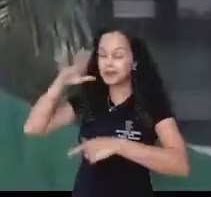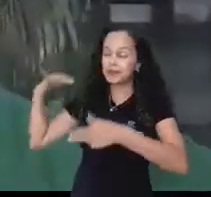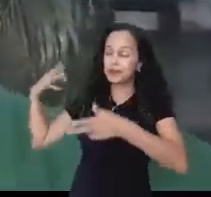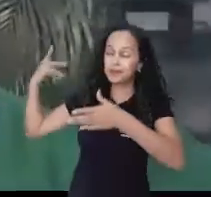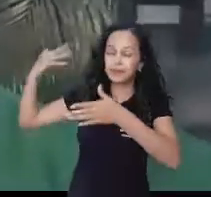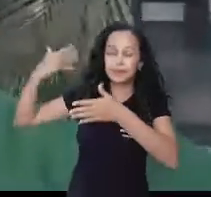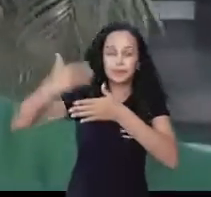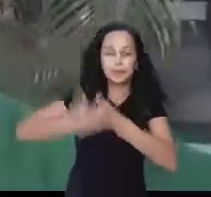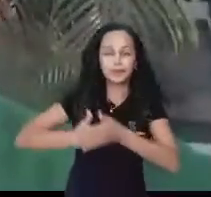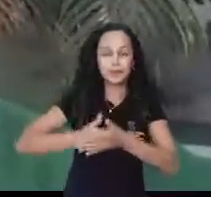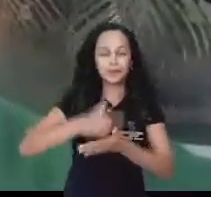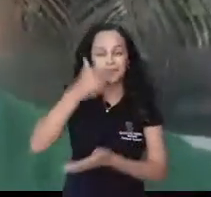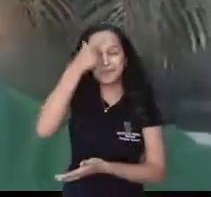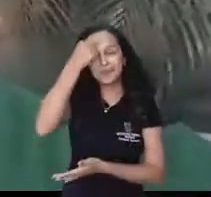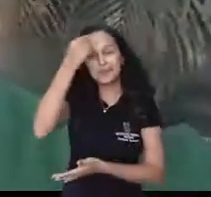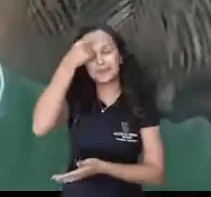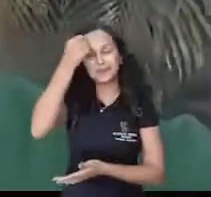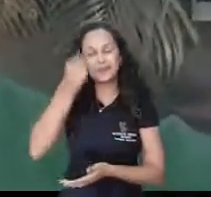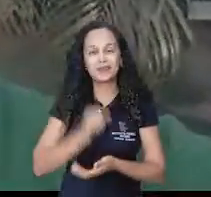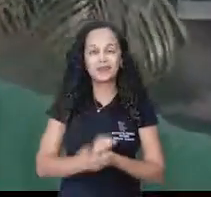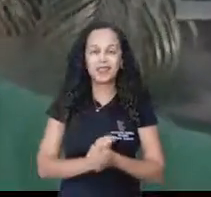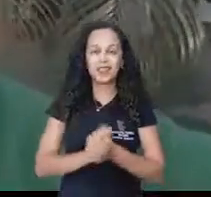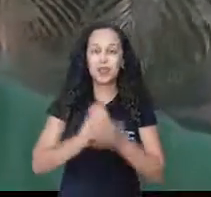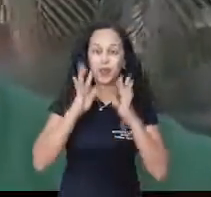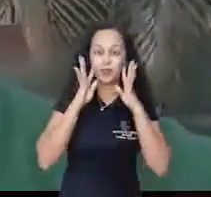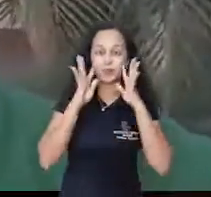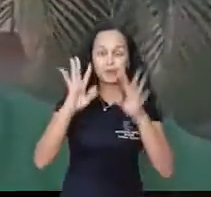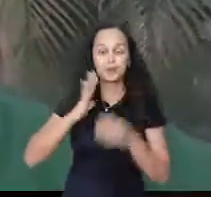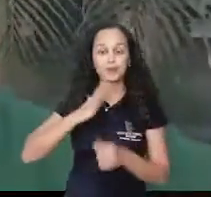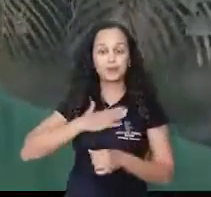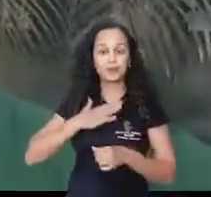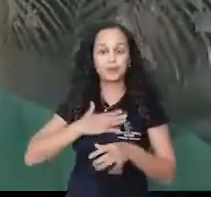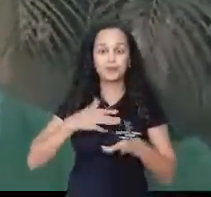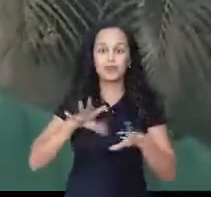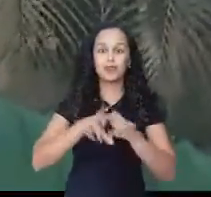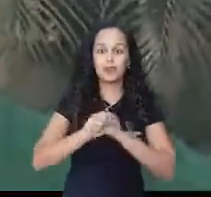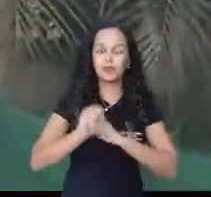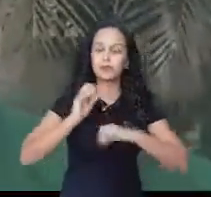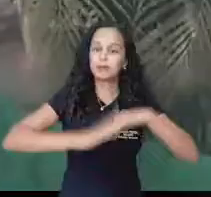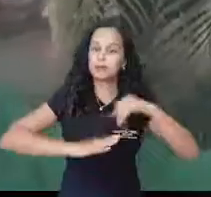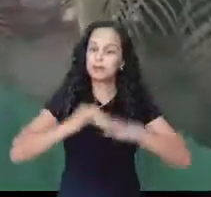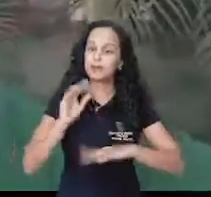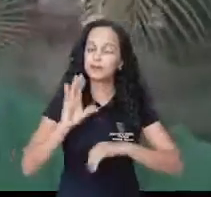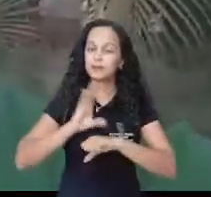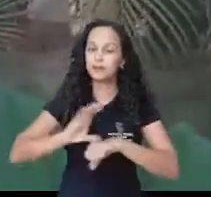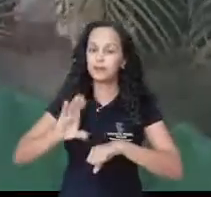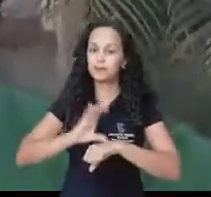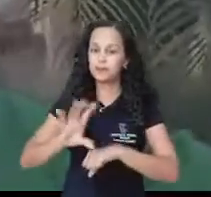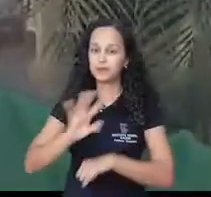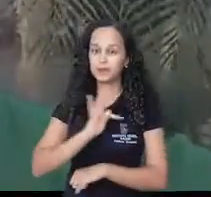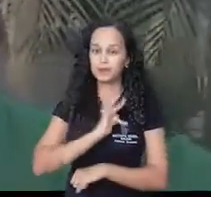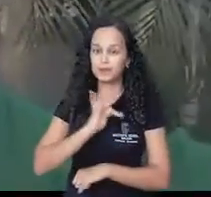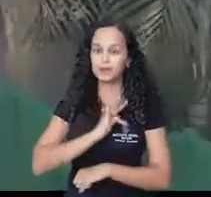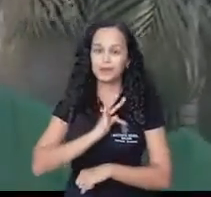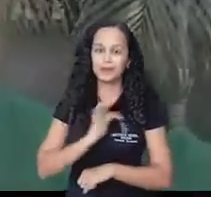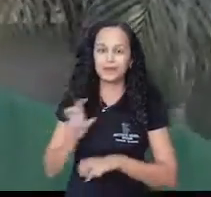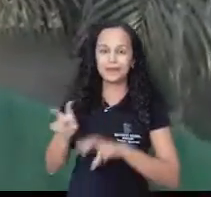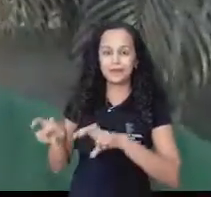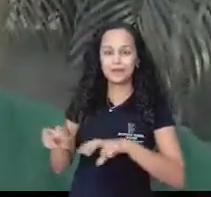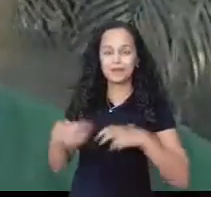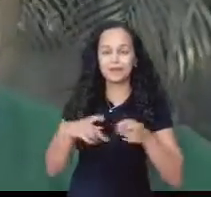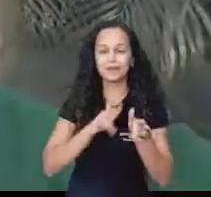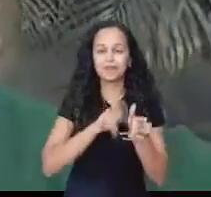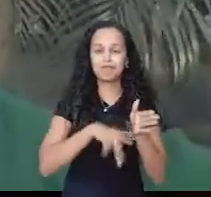essa retrospectiva e reflexão sobre a minha trajetória acadêmica. Observe que, após a minha formação profissional no curso